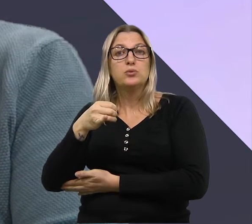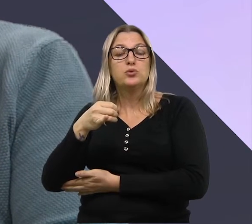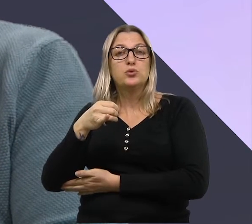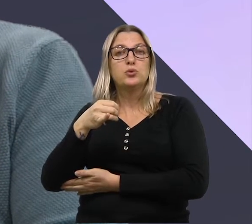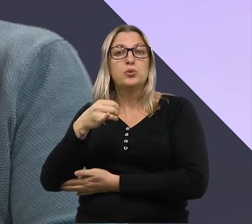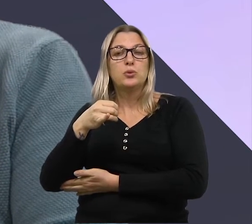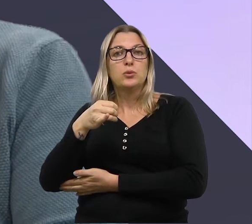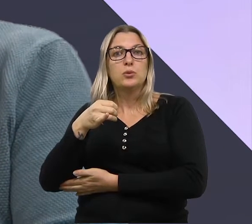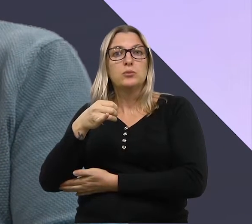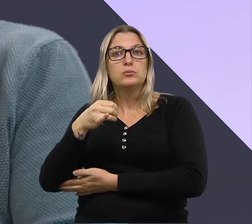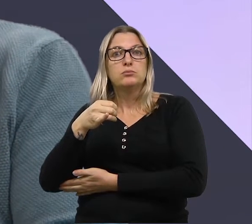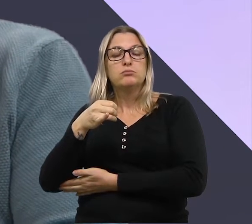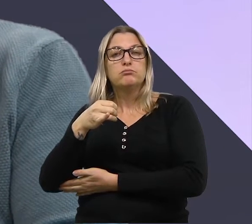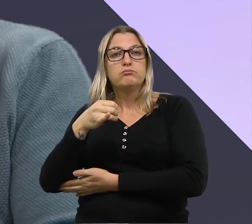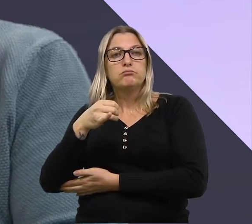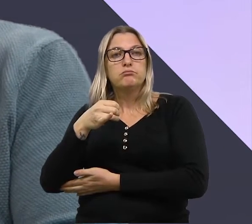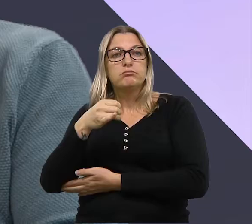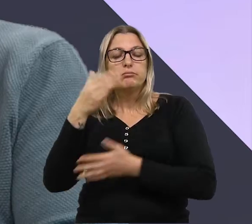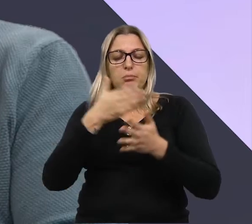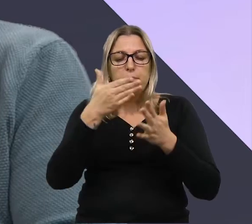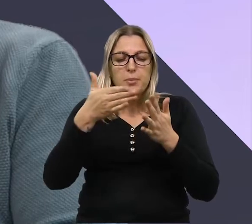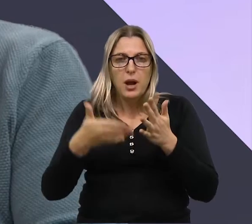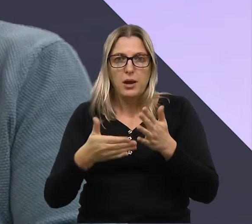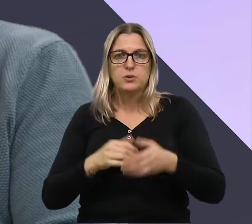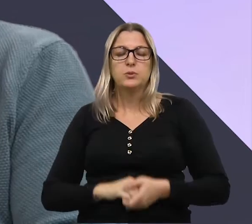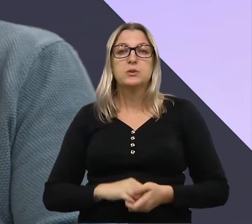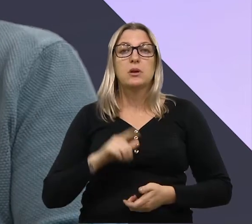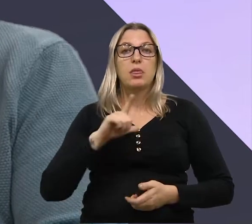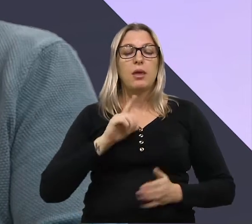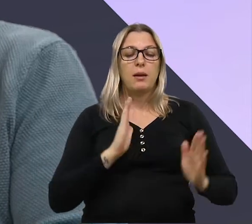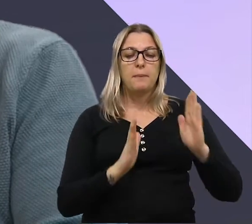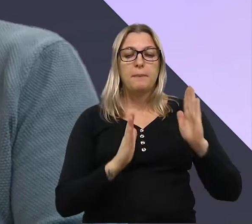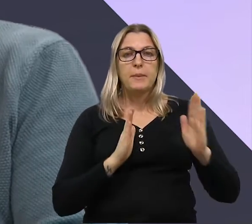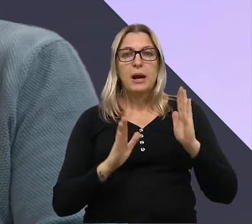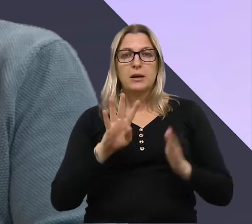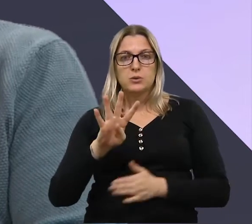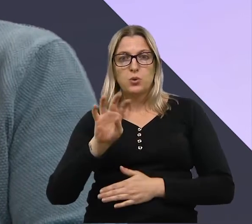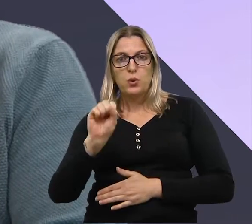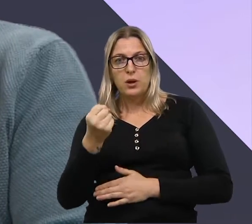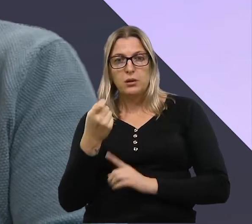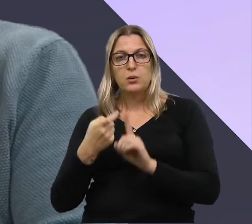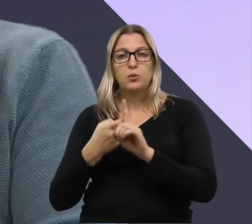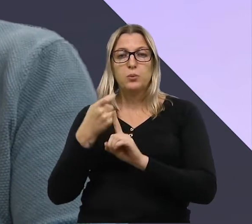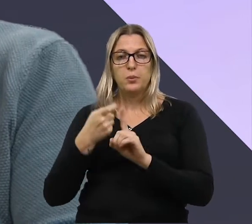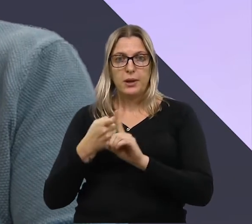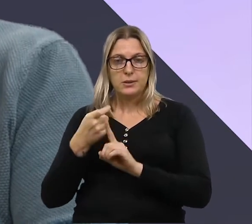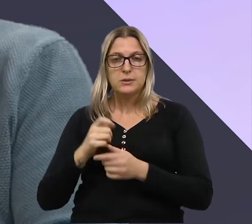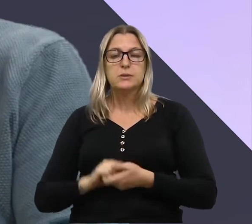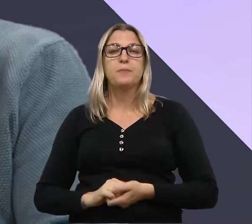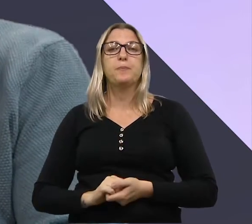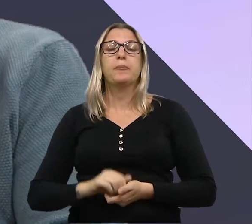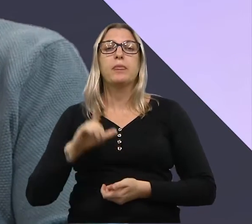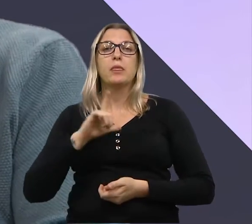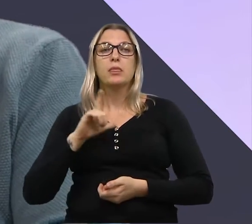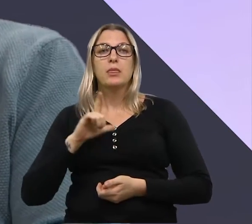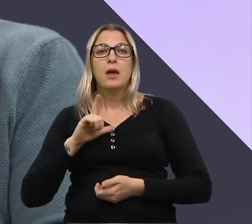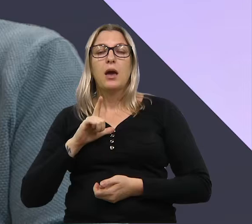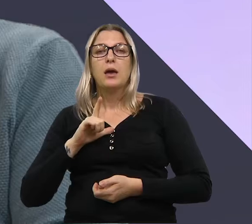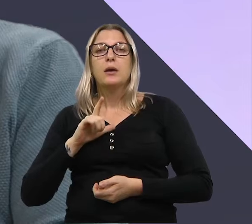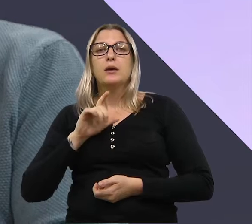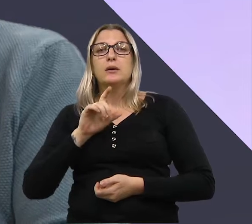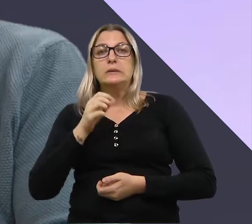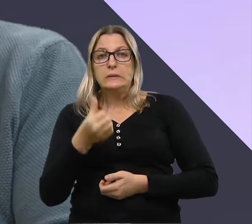temos aí um prazo estipulado de até 48 meses carência de seis meses e